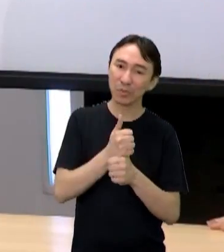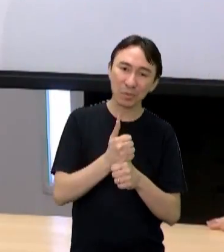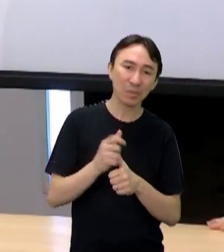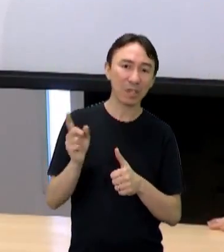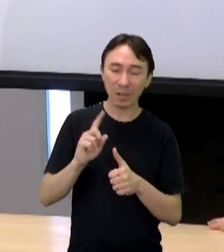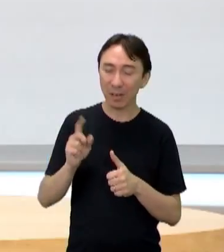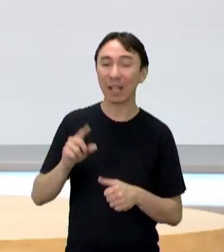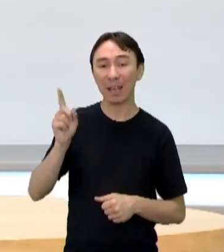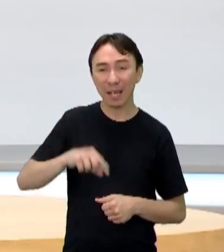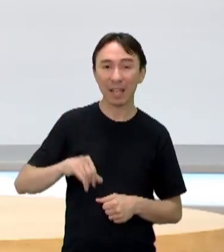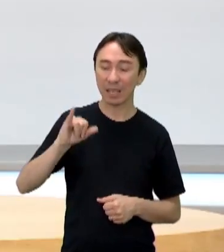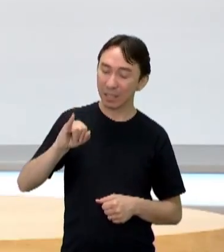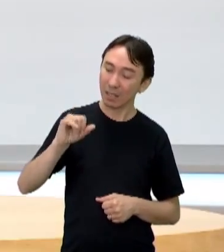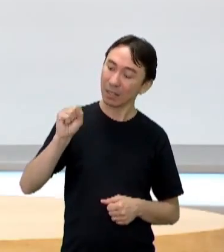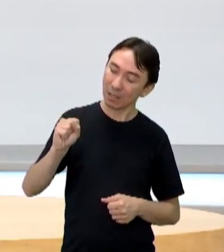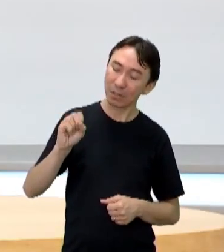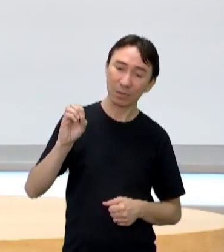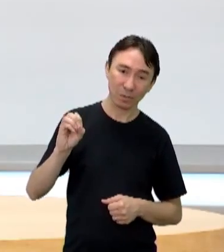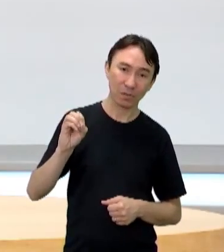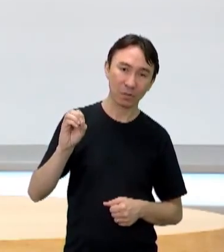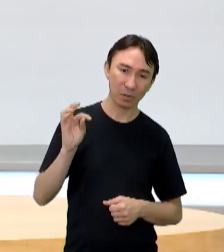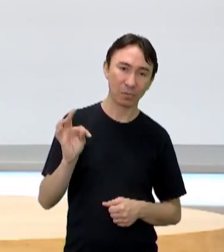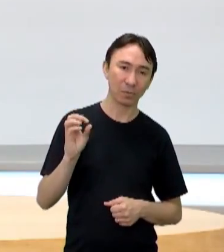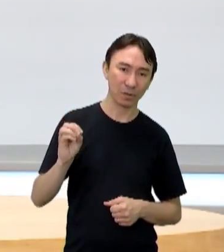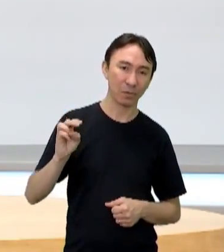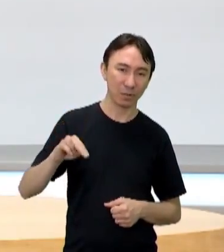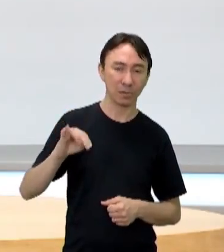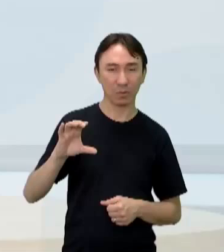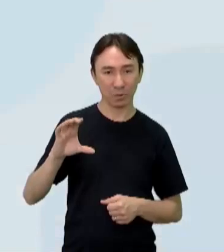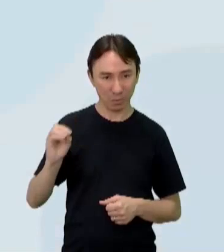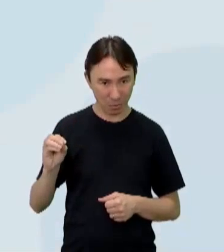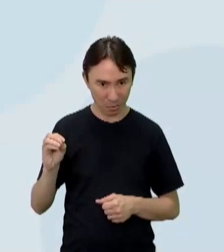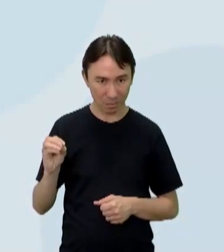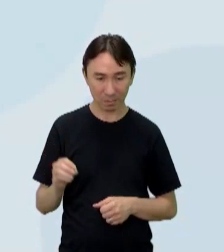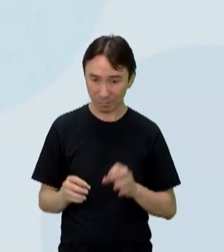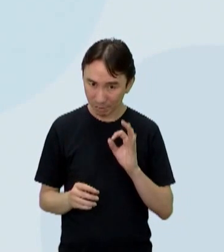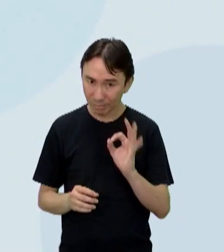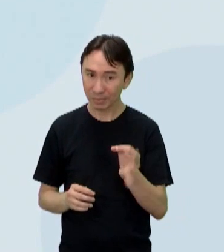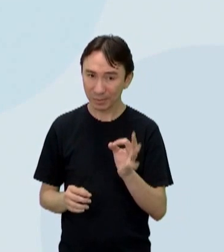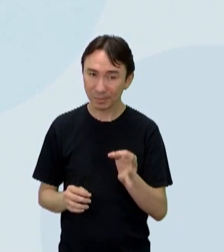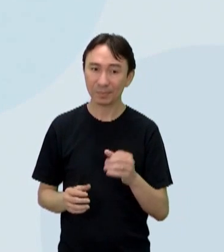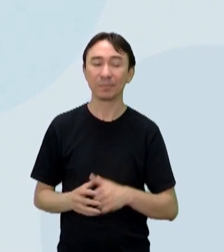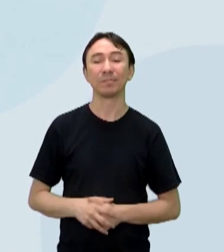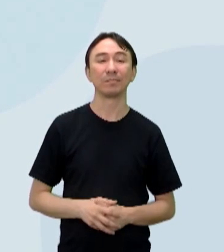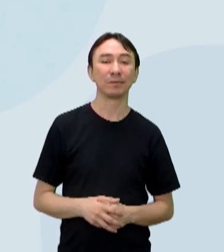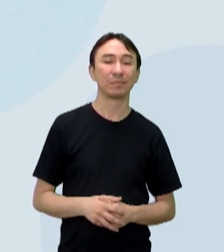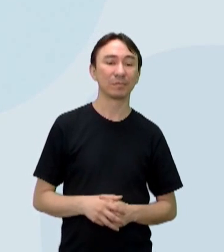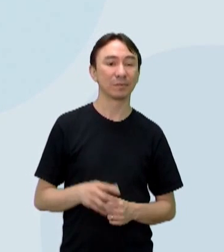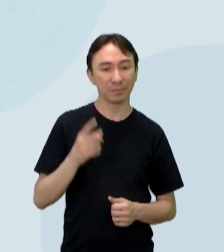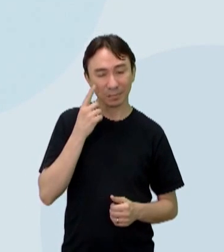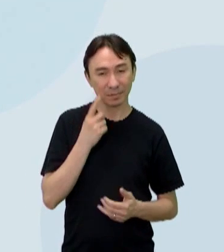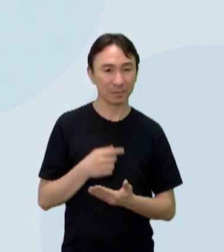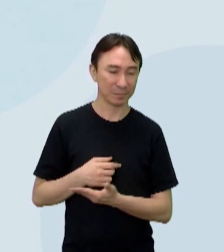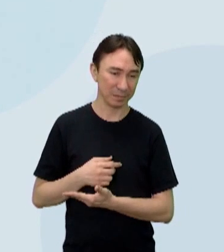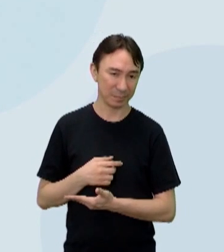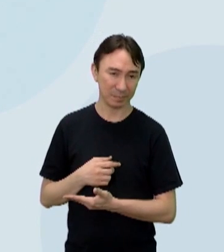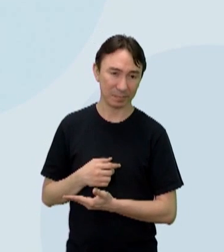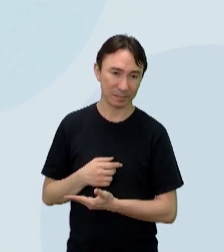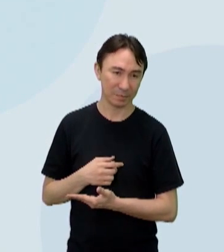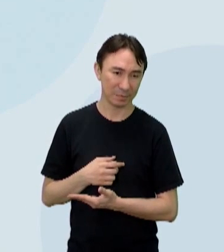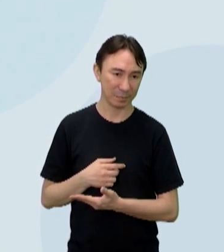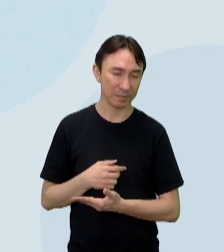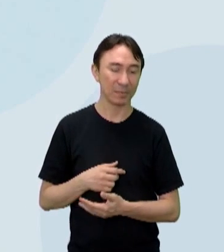ele substituiu a palavra isotônico. Isso certo? mesmo. Então vai lá, Elaine, lê a alternativa